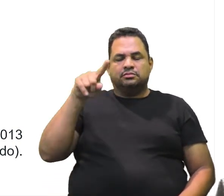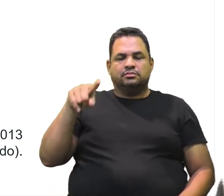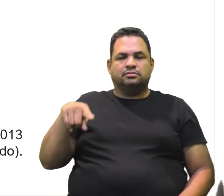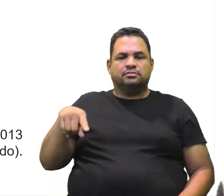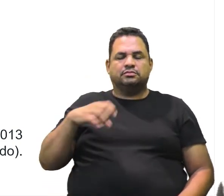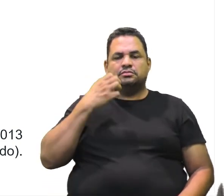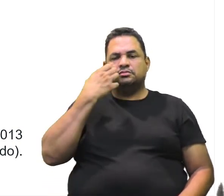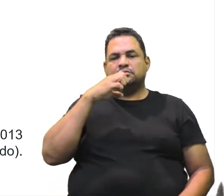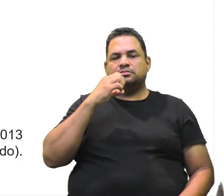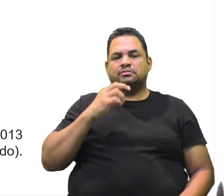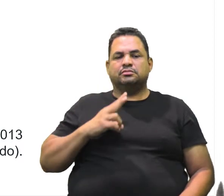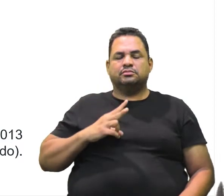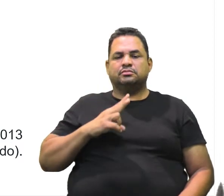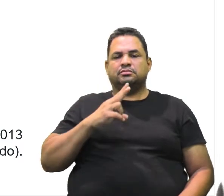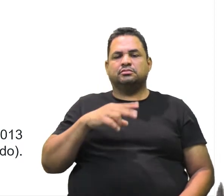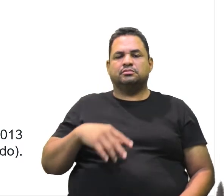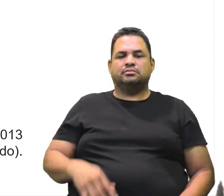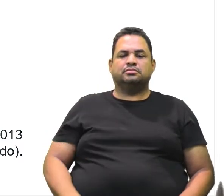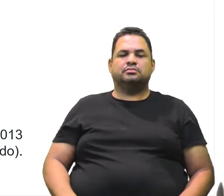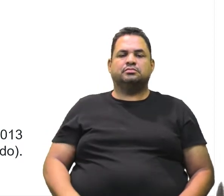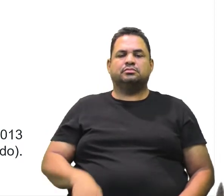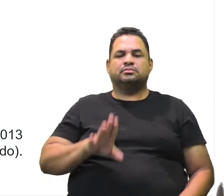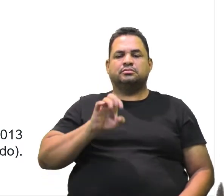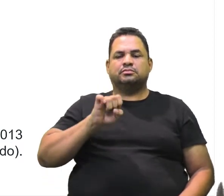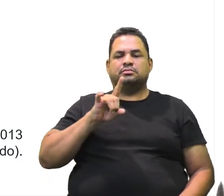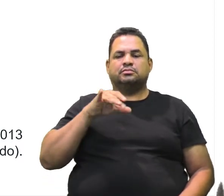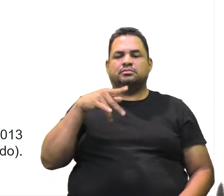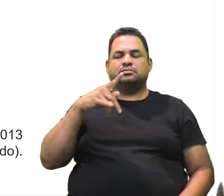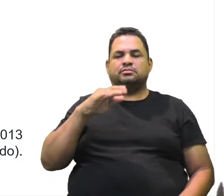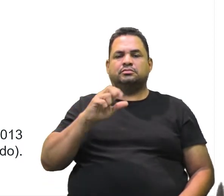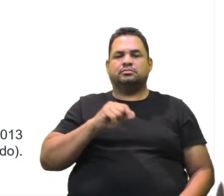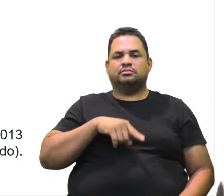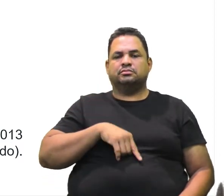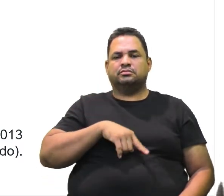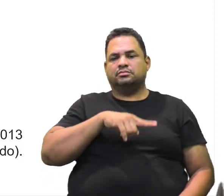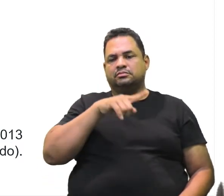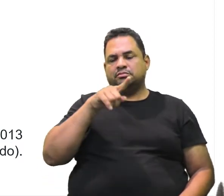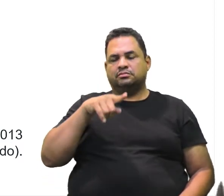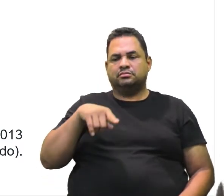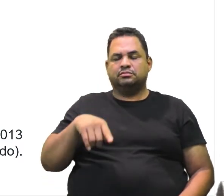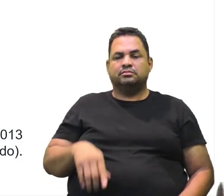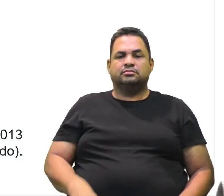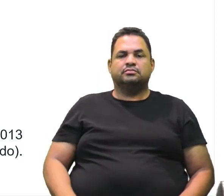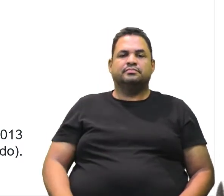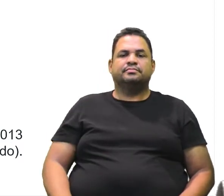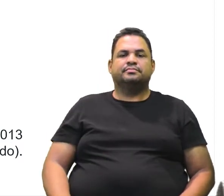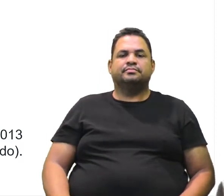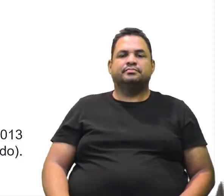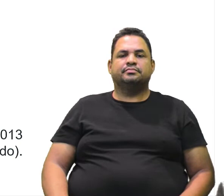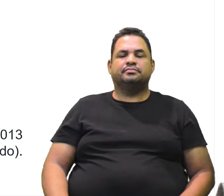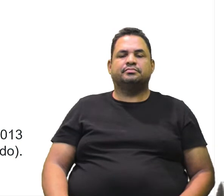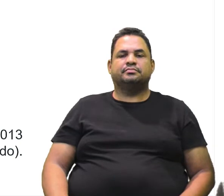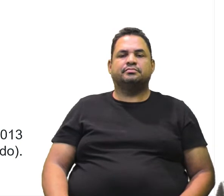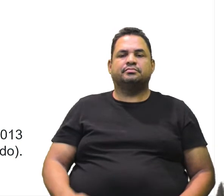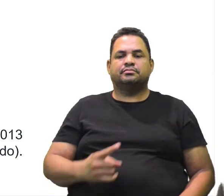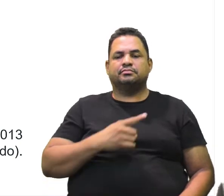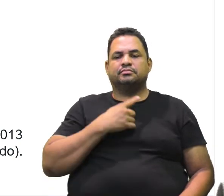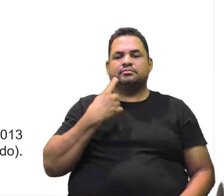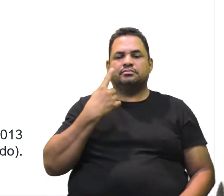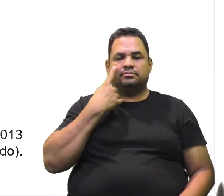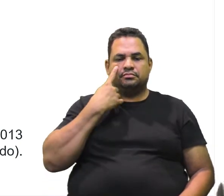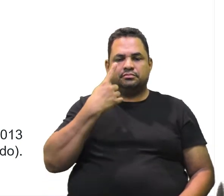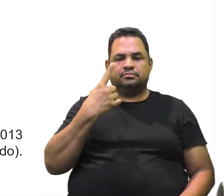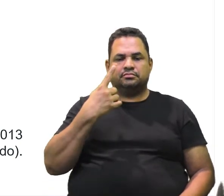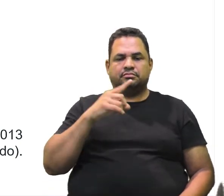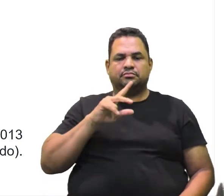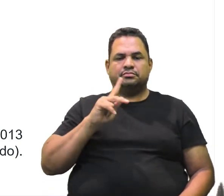geralmente é dado em entalpia, e a progressão da reação é ao longo do tempo. Nós vimos